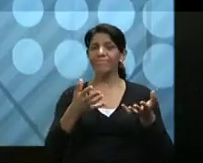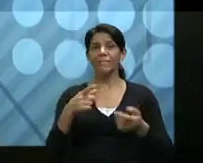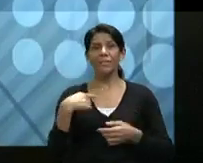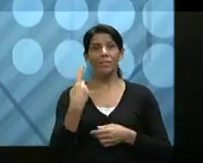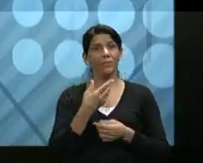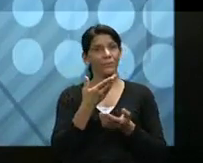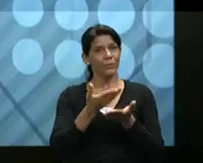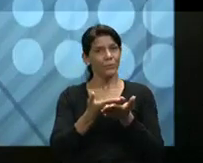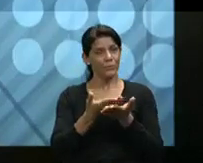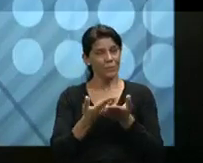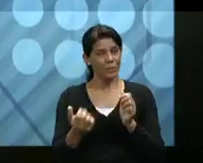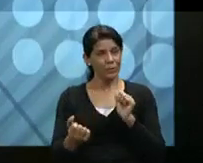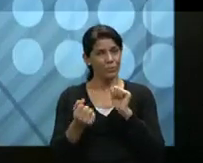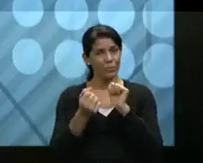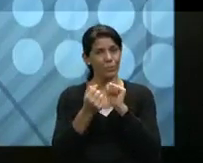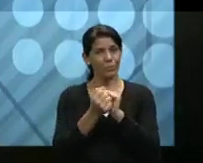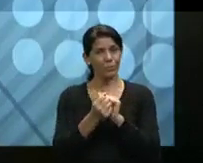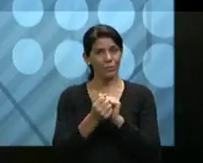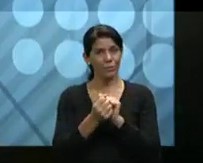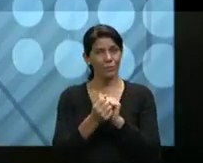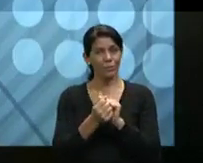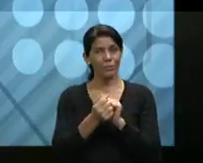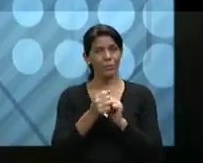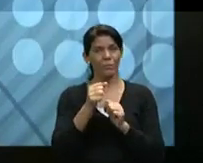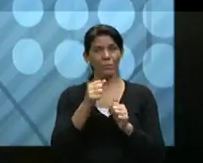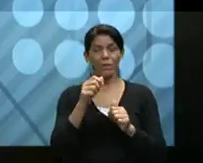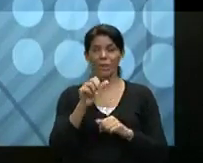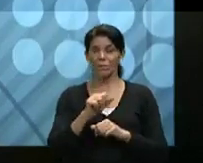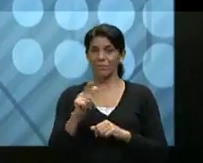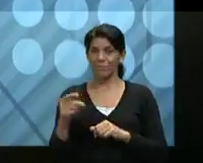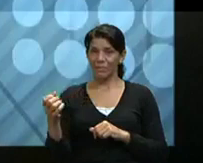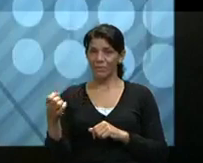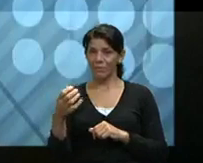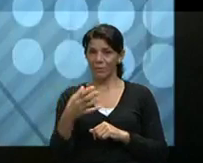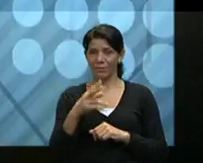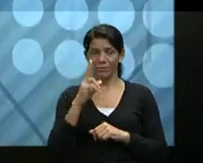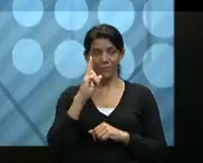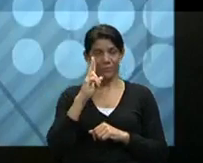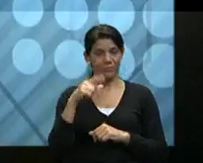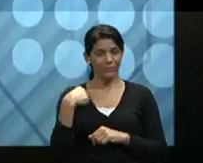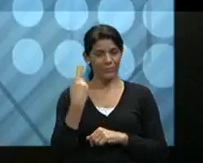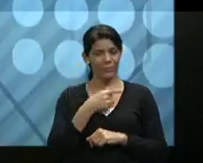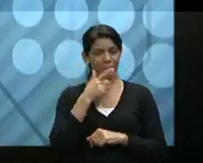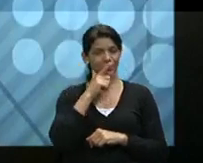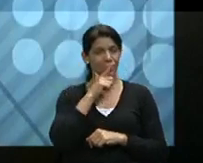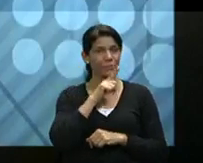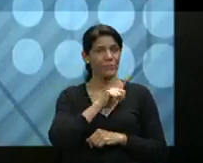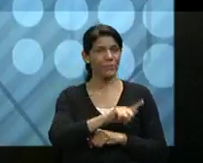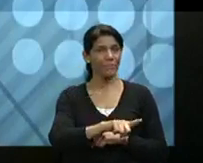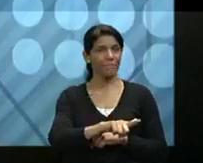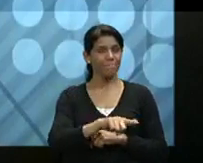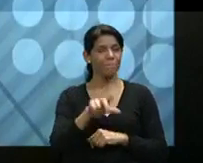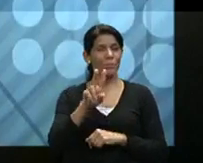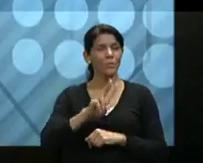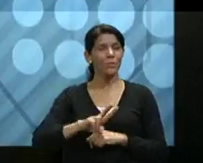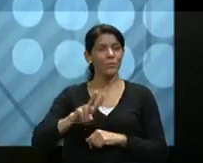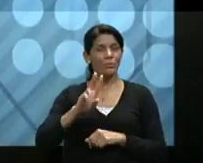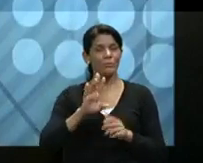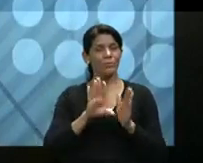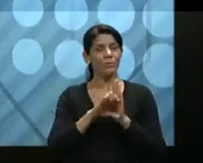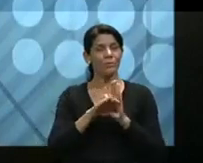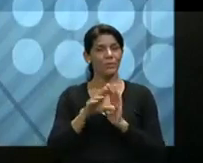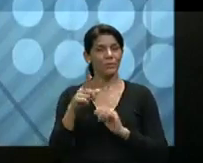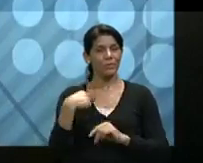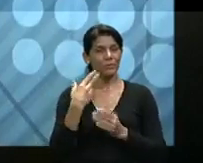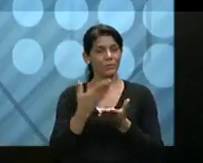vamos trabalhar juntos em uma situação nova, né, para ver se nós conseguimos aplicar esses conceitos